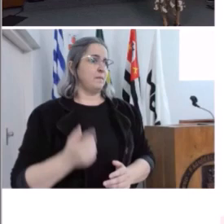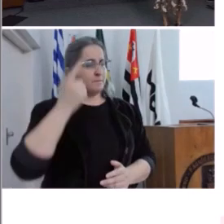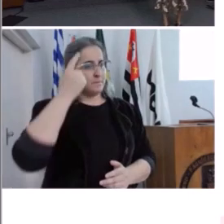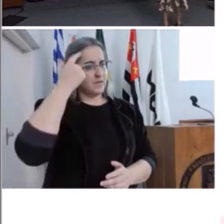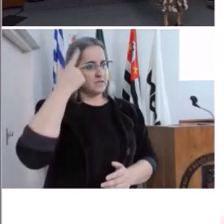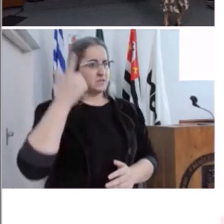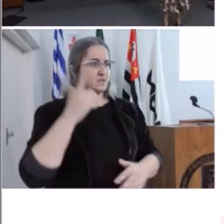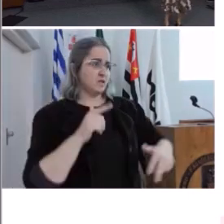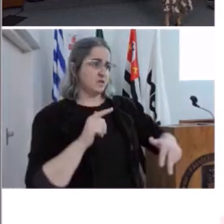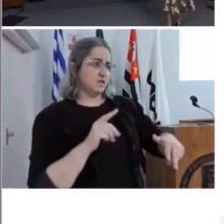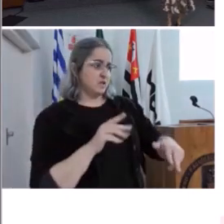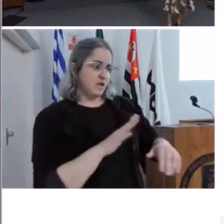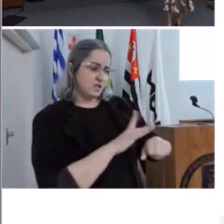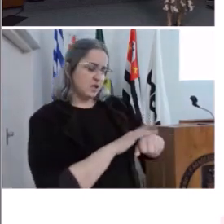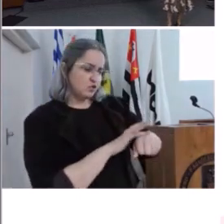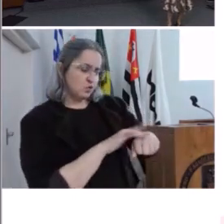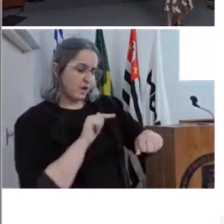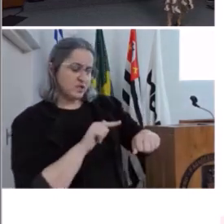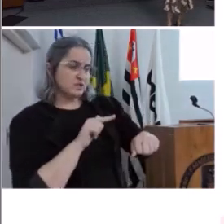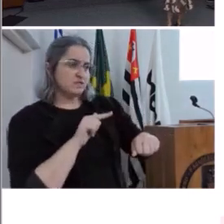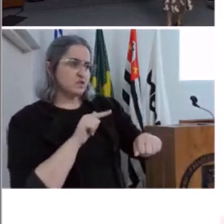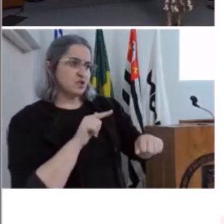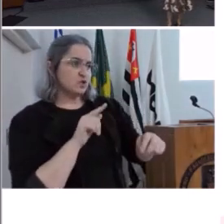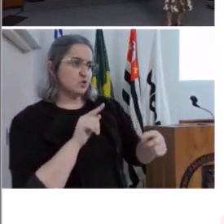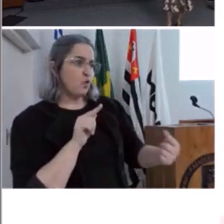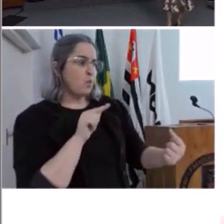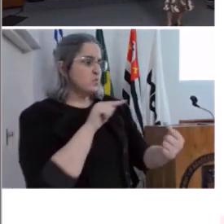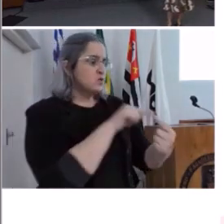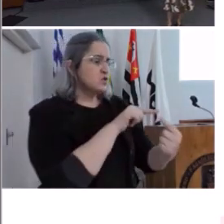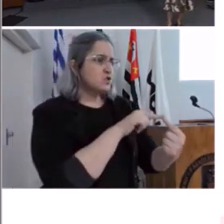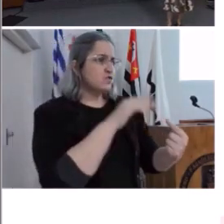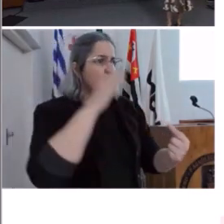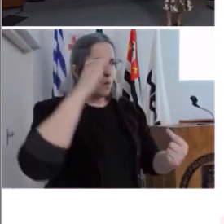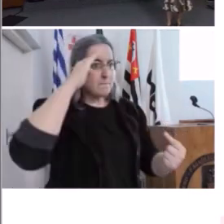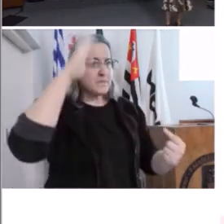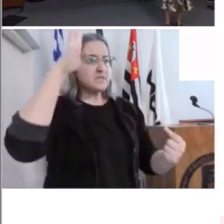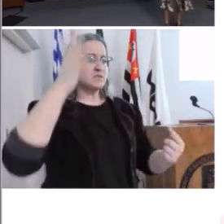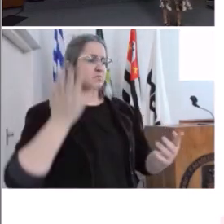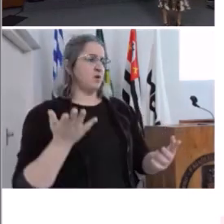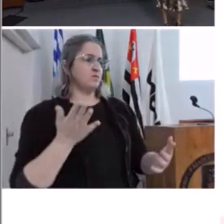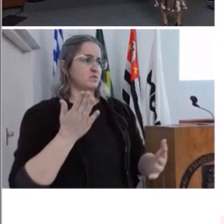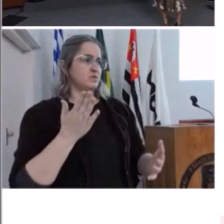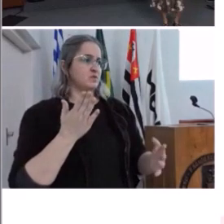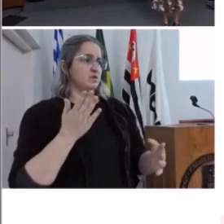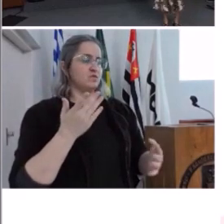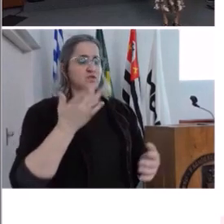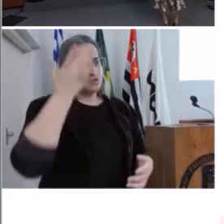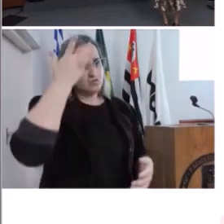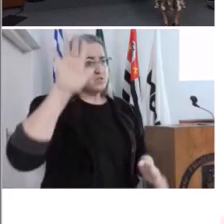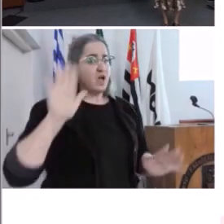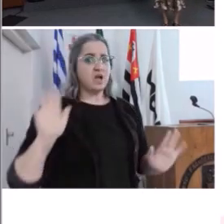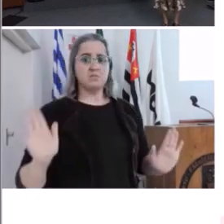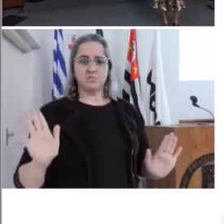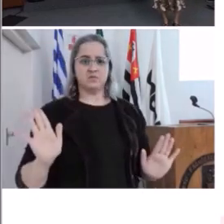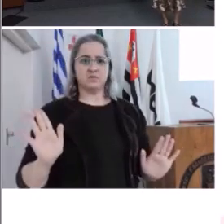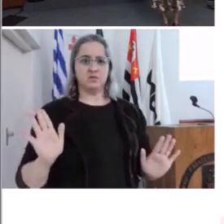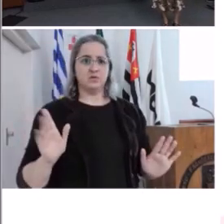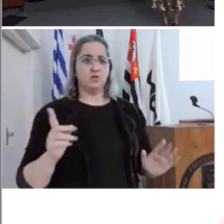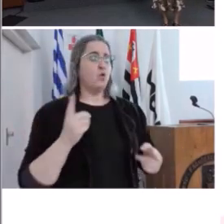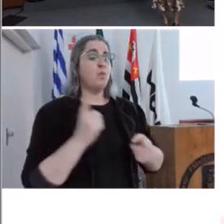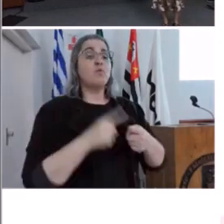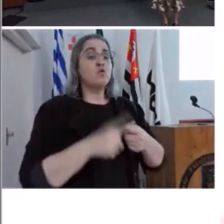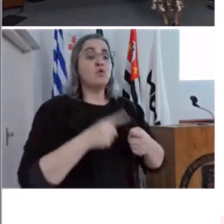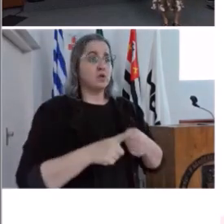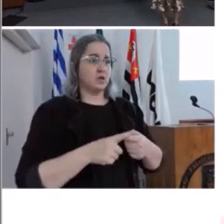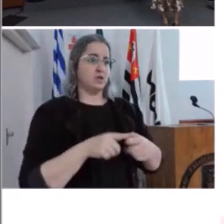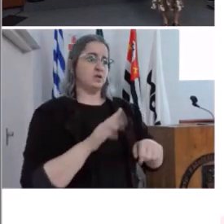mas às vezes você não está achando o foco principal. Qual é o gatilho que promoveu aquela comorbidade?